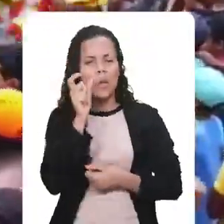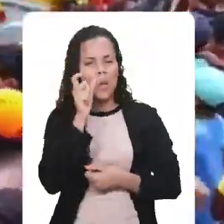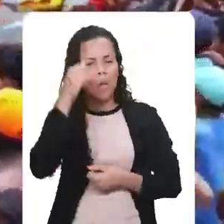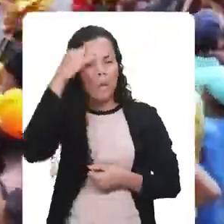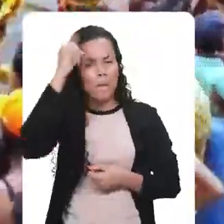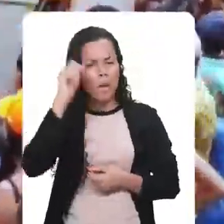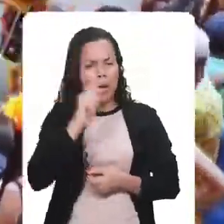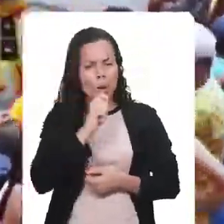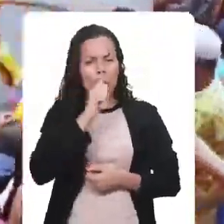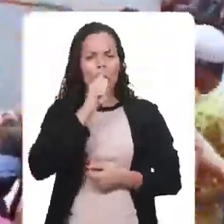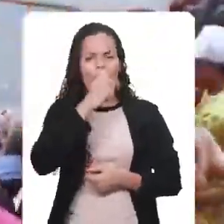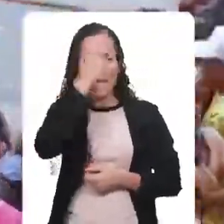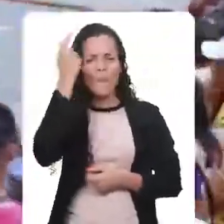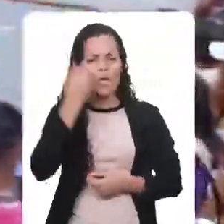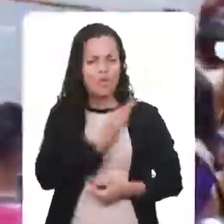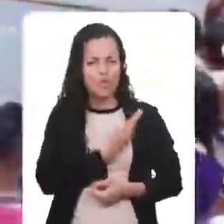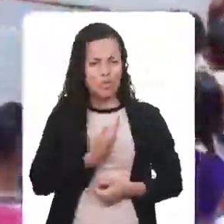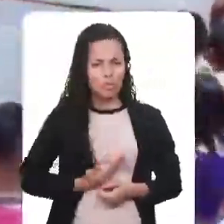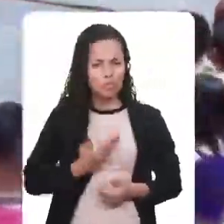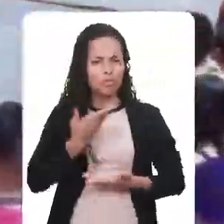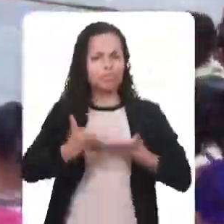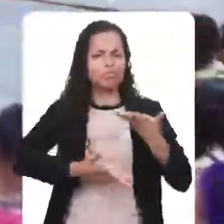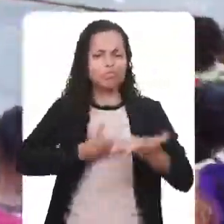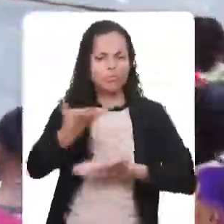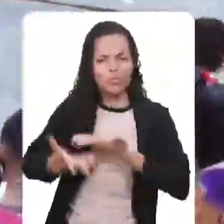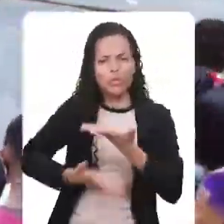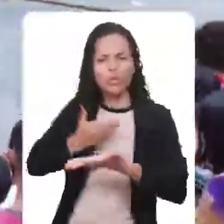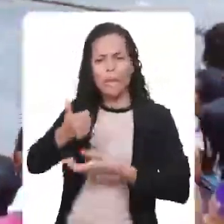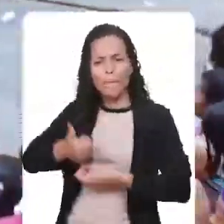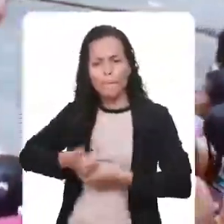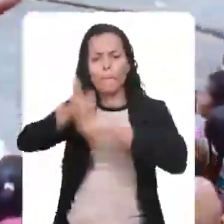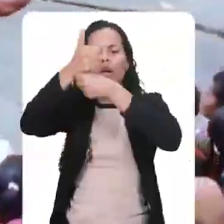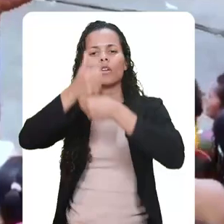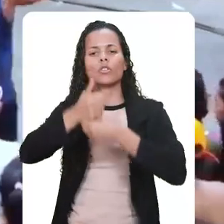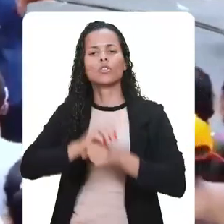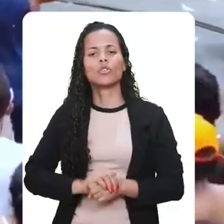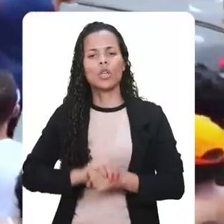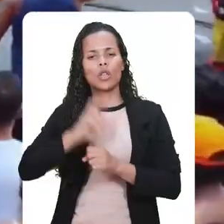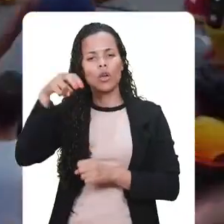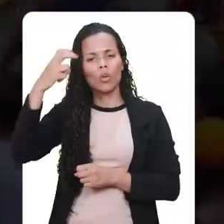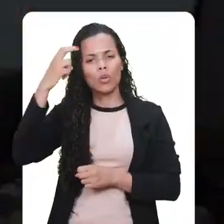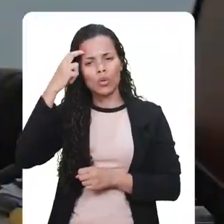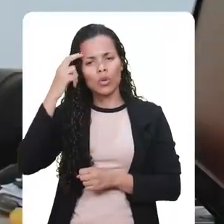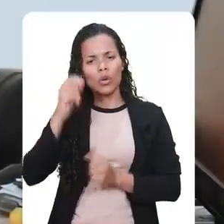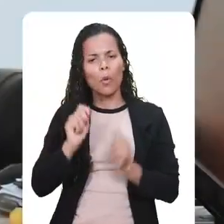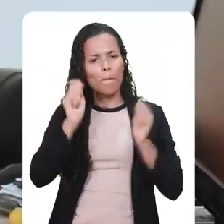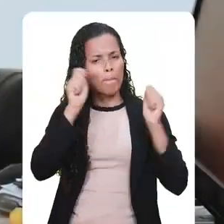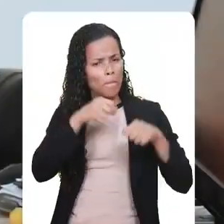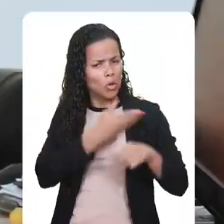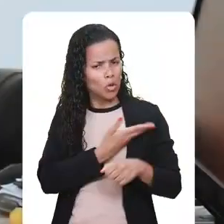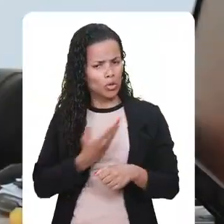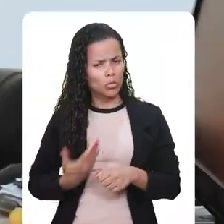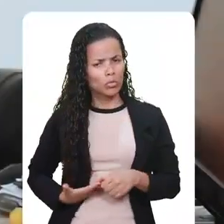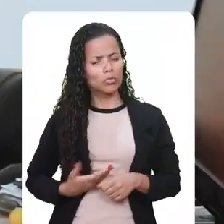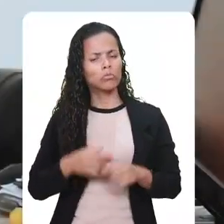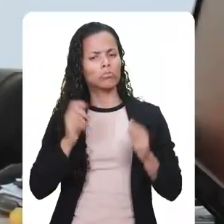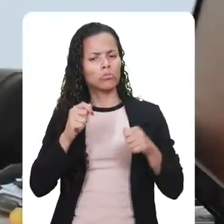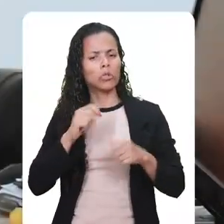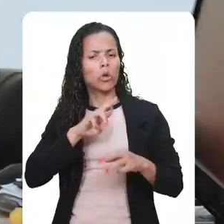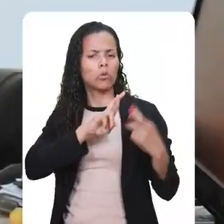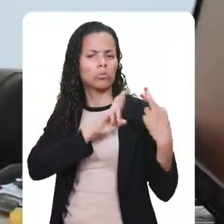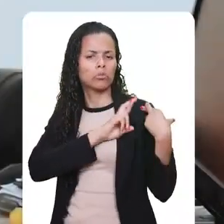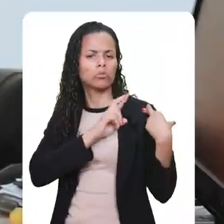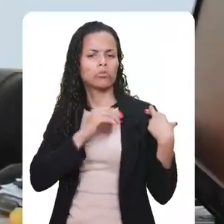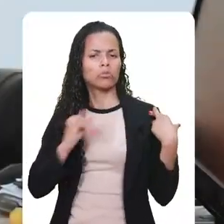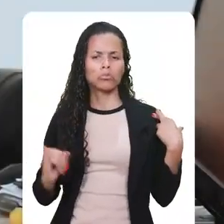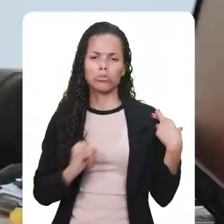alguns pelo boi de buzina, as autoridades públicas têm se empenhado para ajudar na manutenção desta cultura. Olha, o poder público